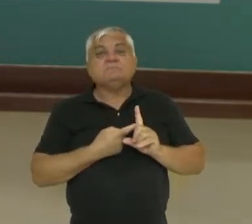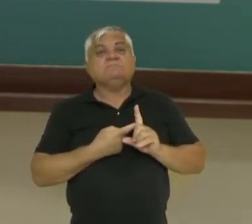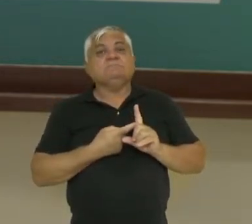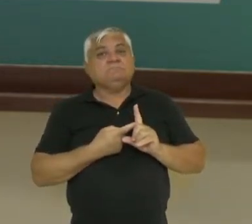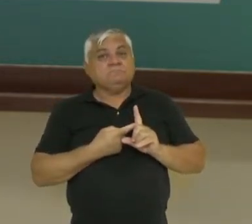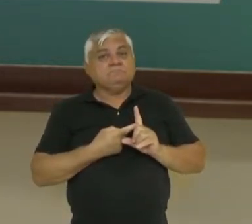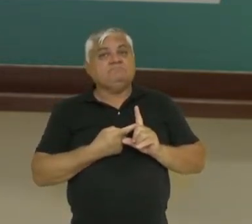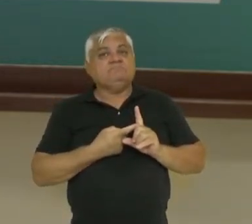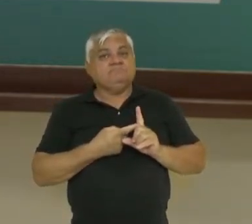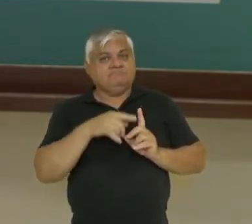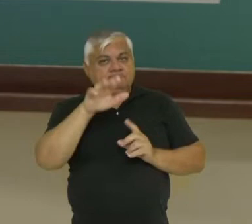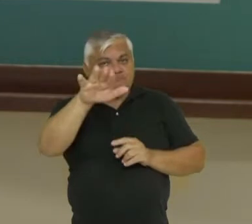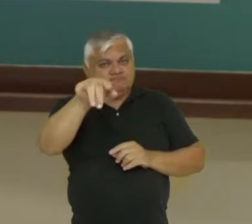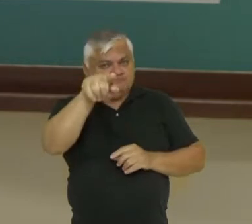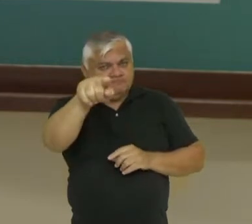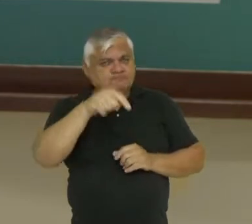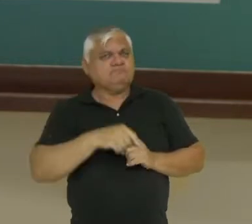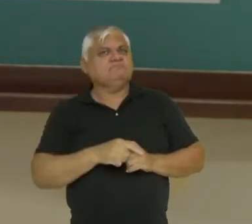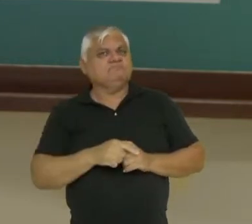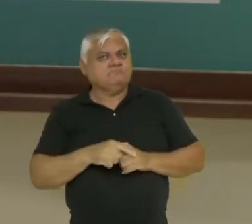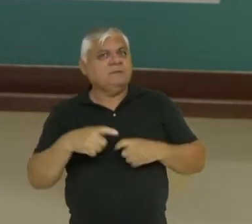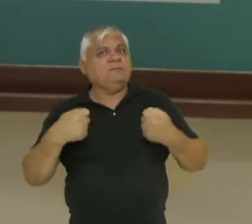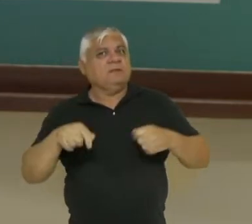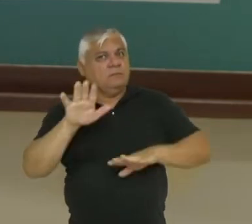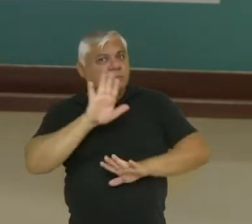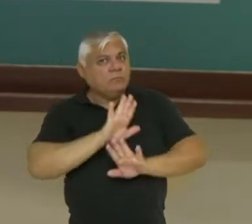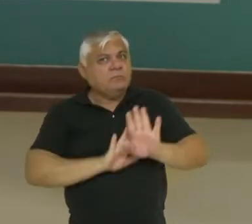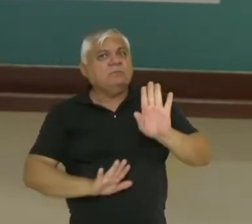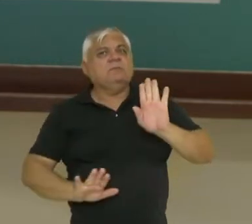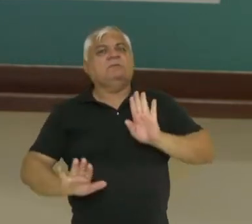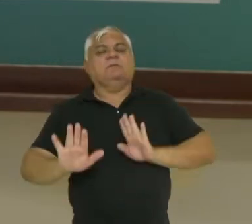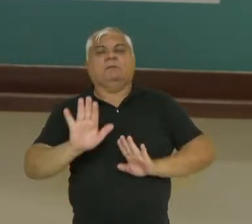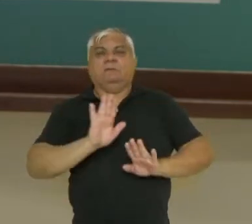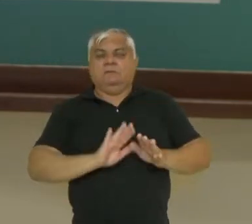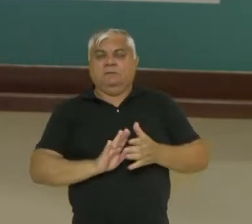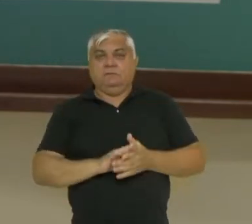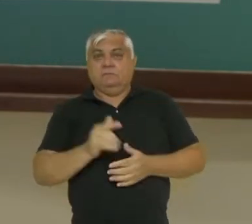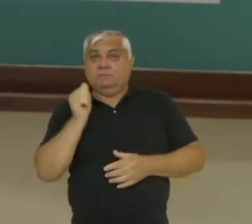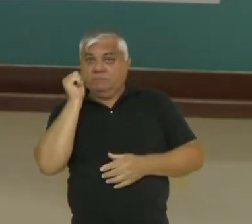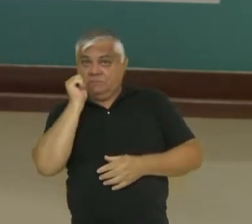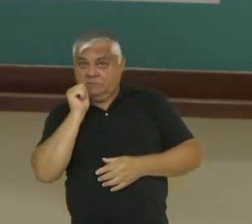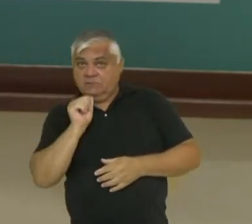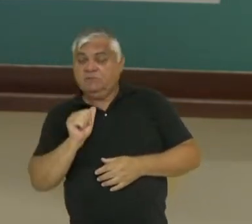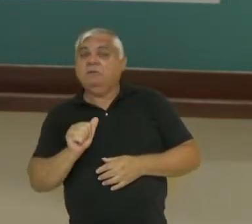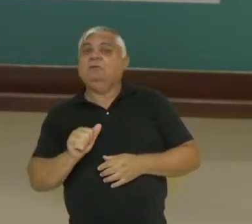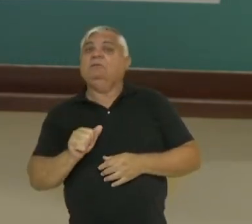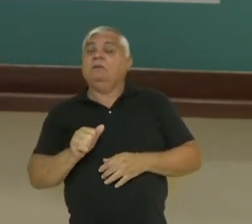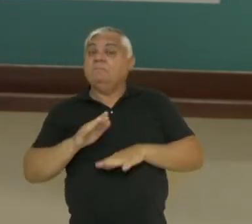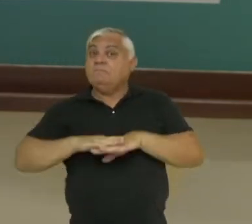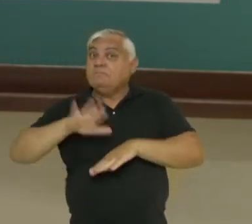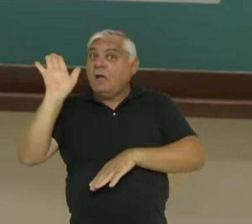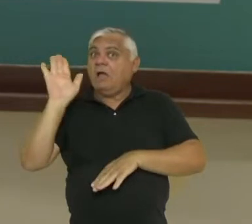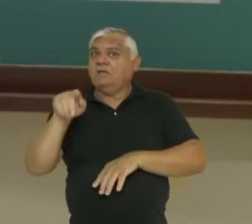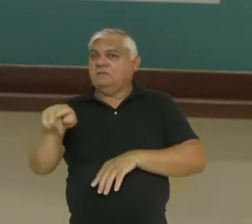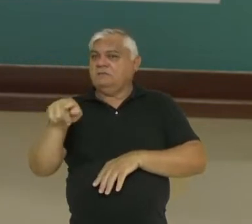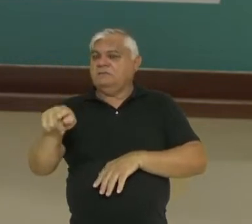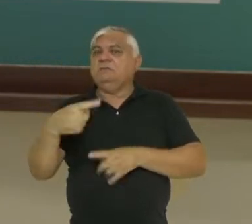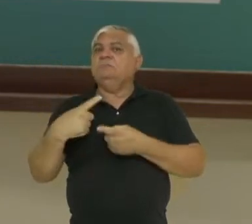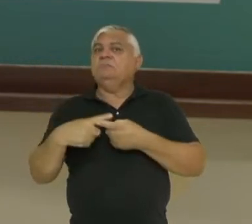Meninas, nós devemos tomar determinados cuidados, Não só as meninas, é claro, mas as meninas.